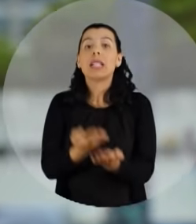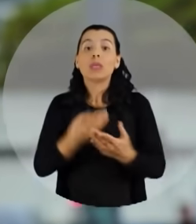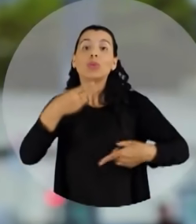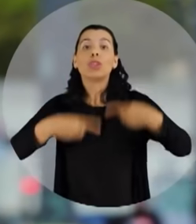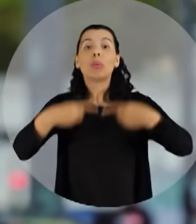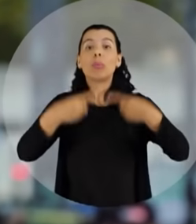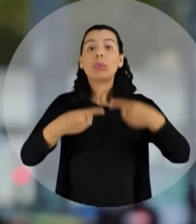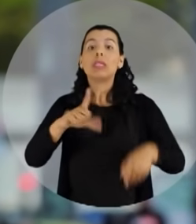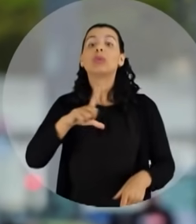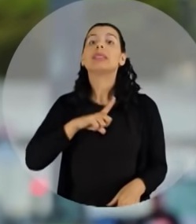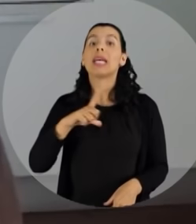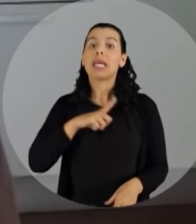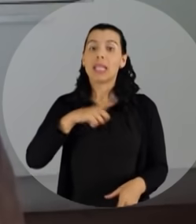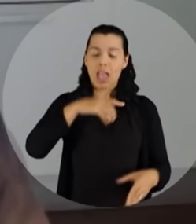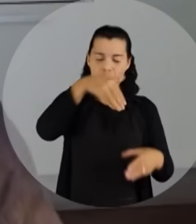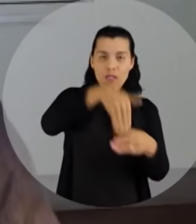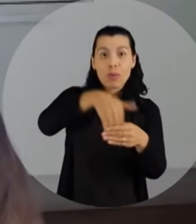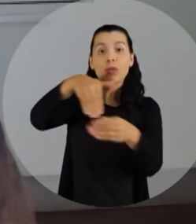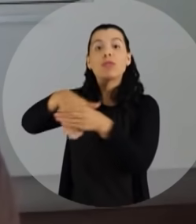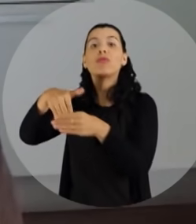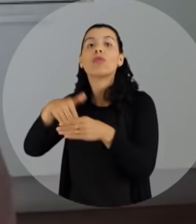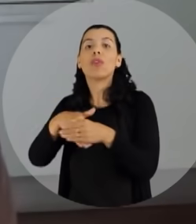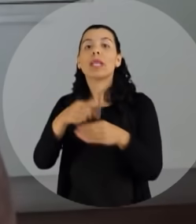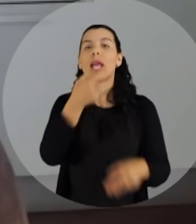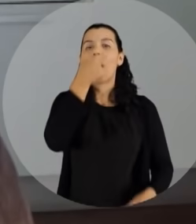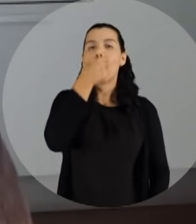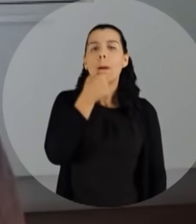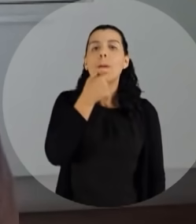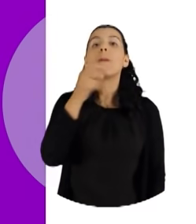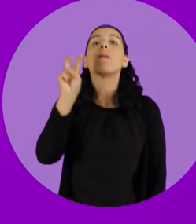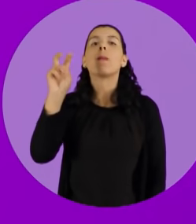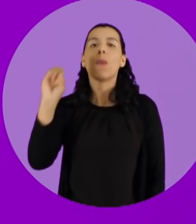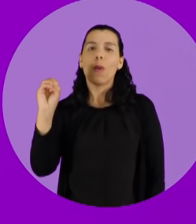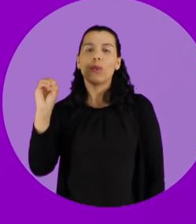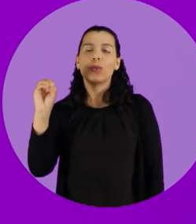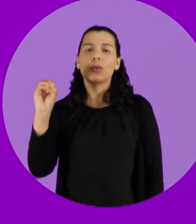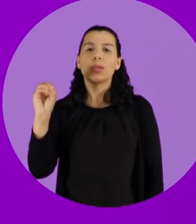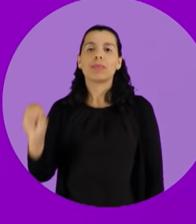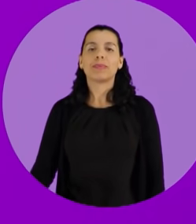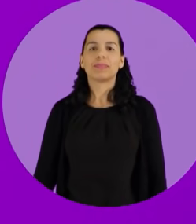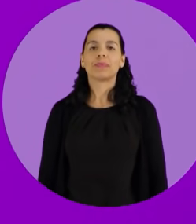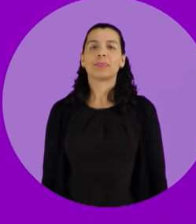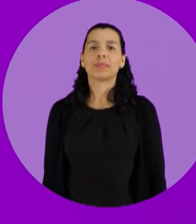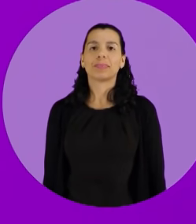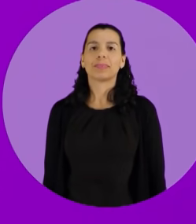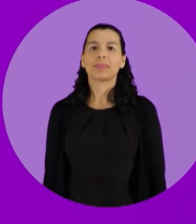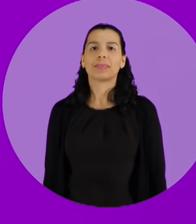político tem que ter. Vamos eleger Guilherme Boulos e Luiza Erundina.